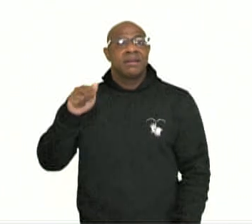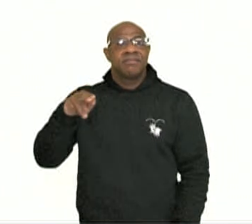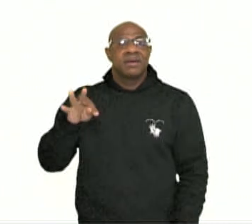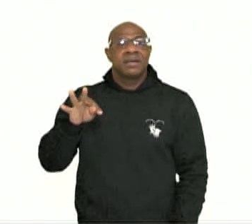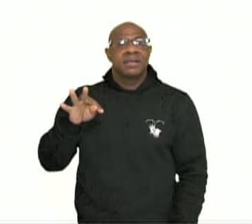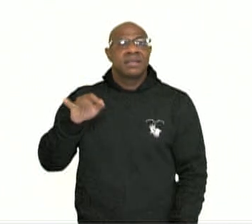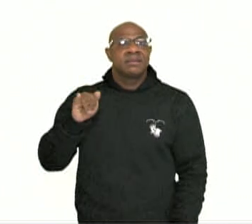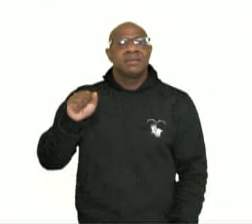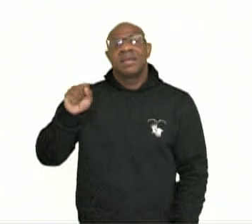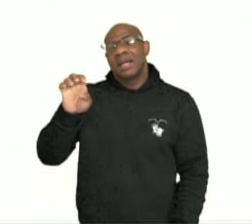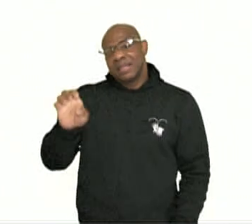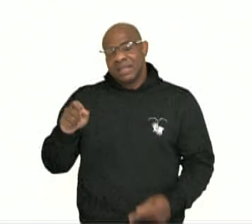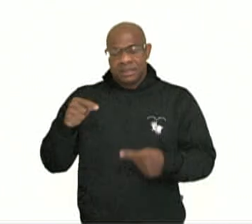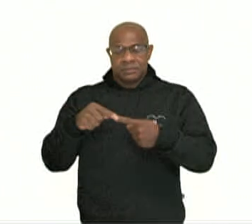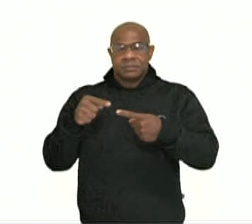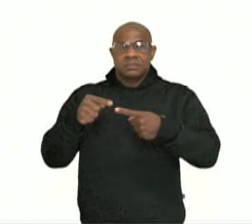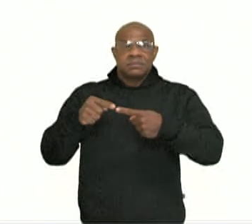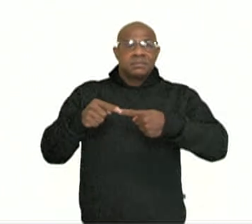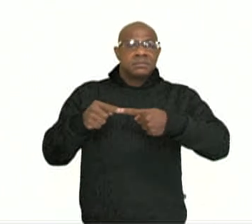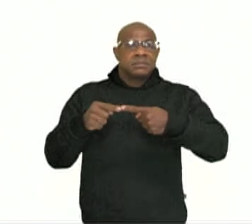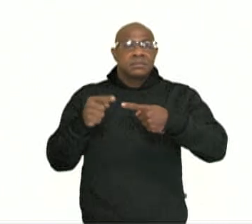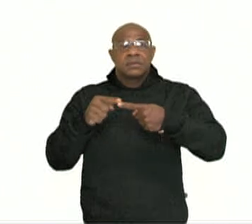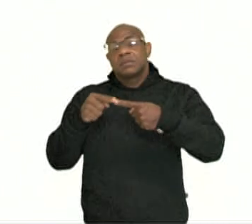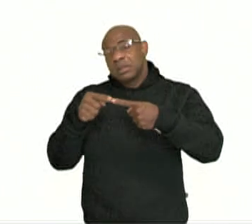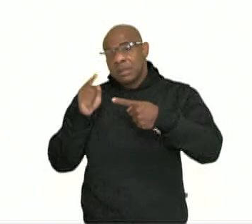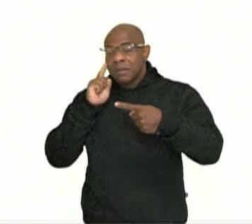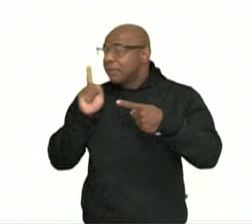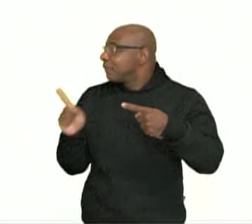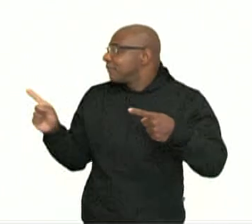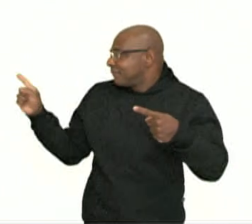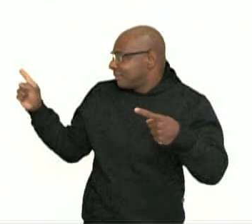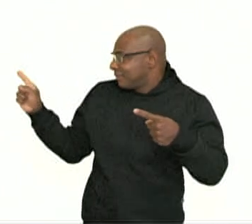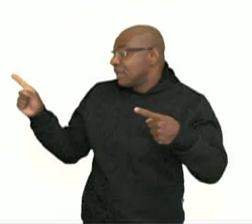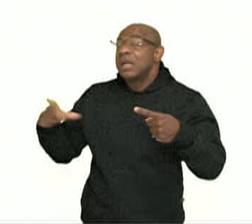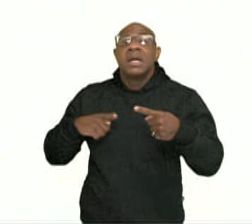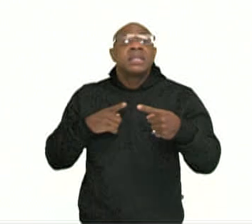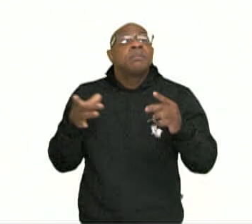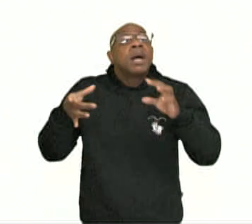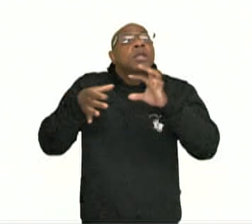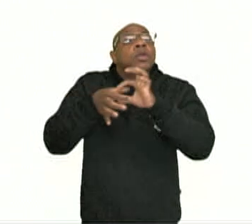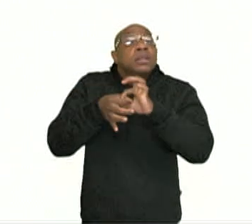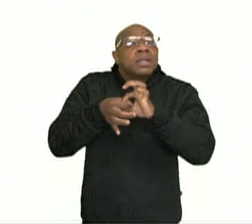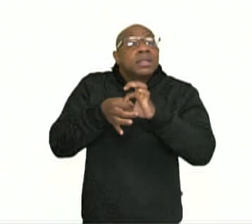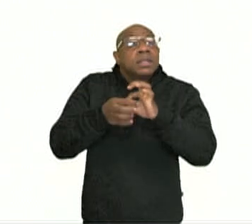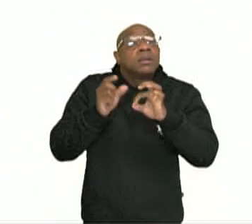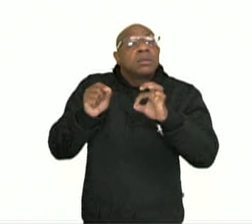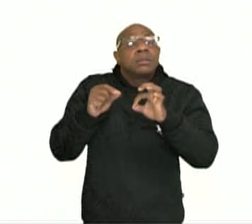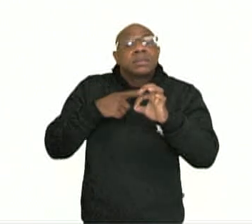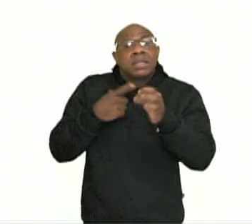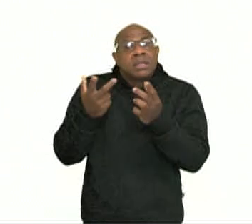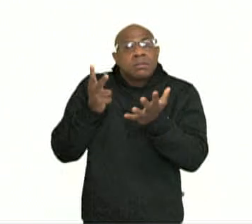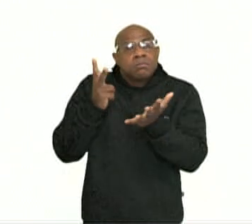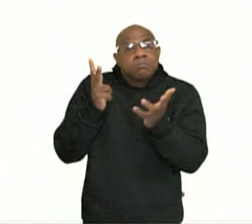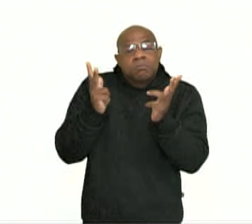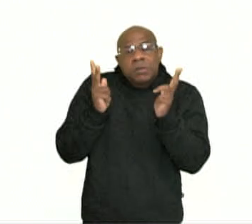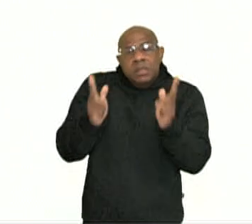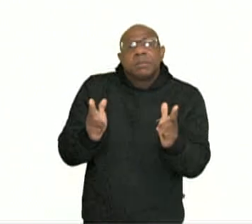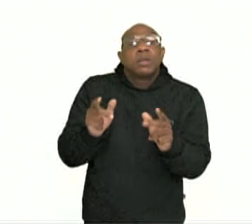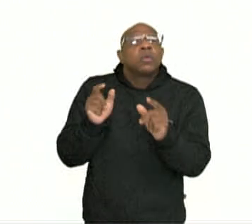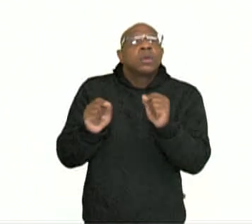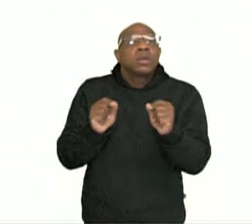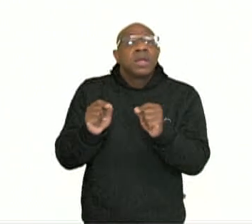bem sugestivo, elefantíase. Existe uma associação ali, uma semelhança ali com alguma coisa